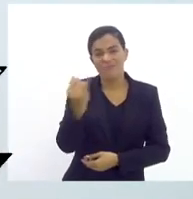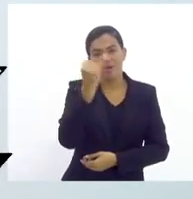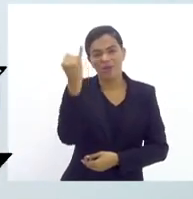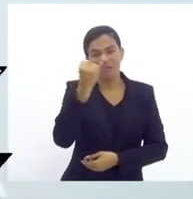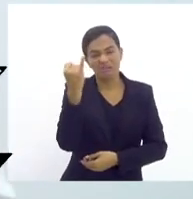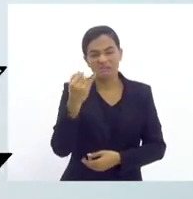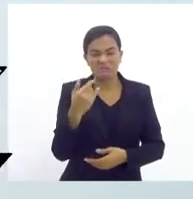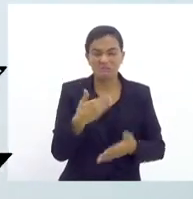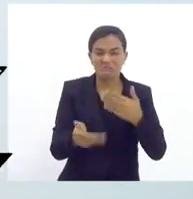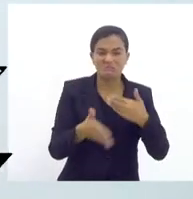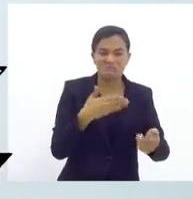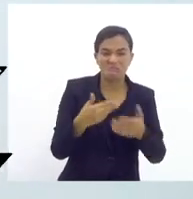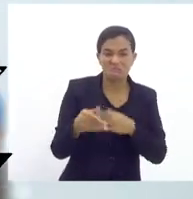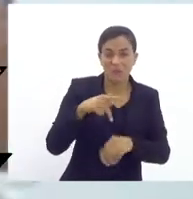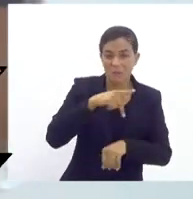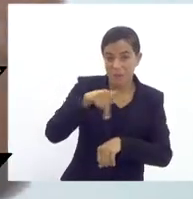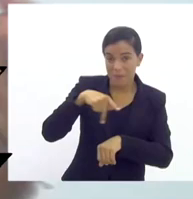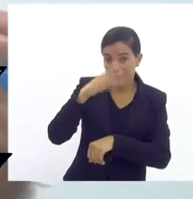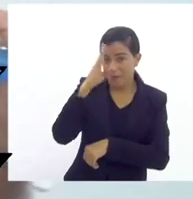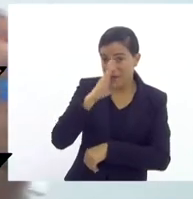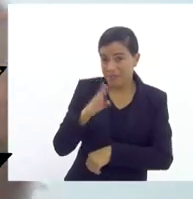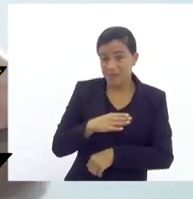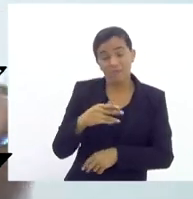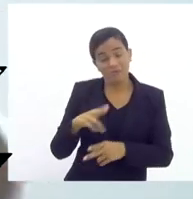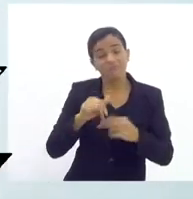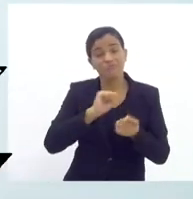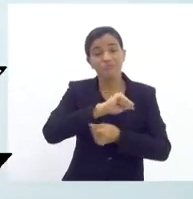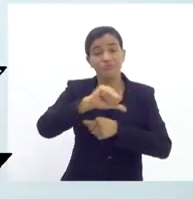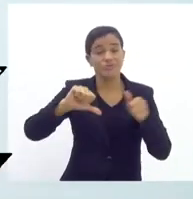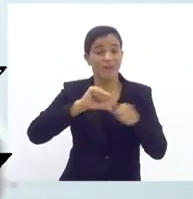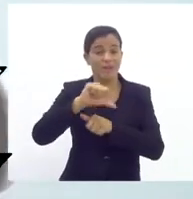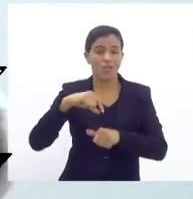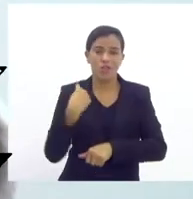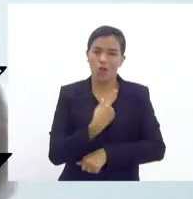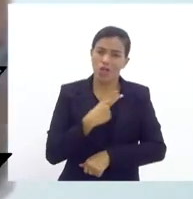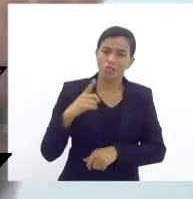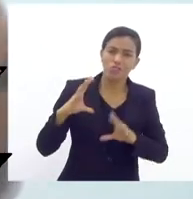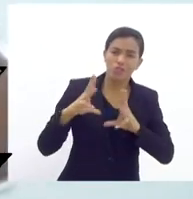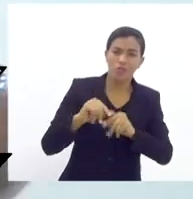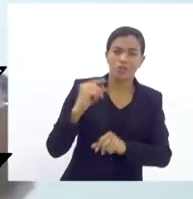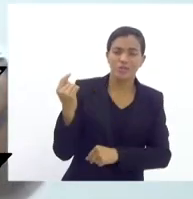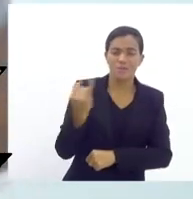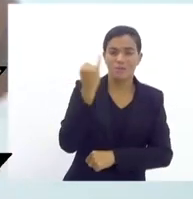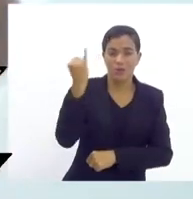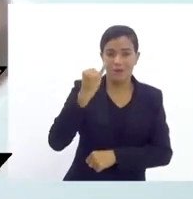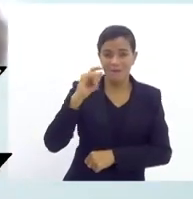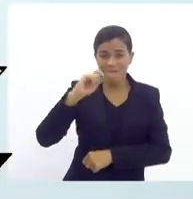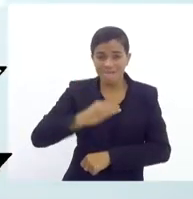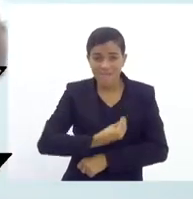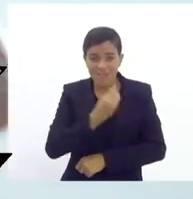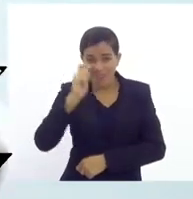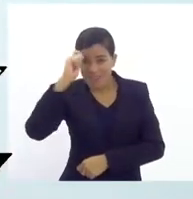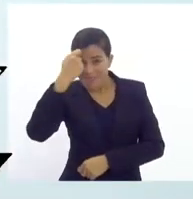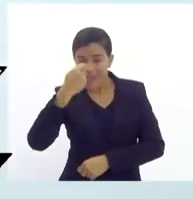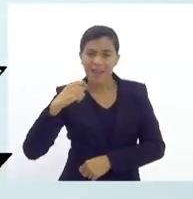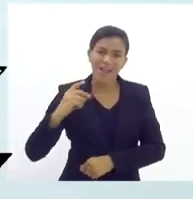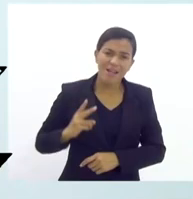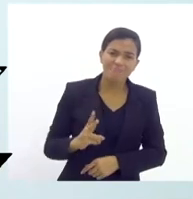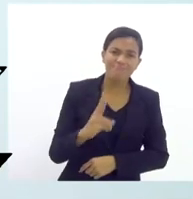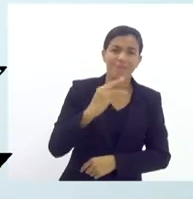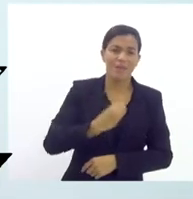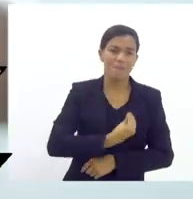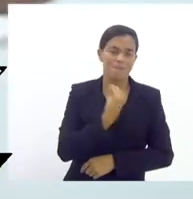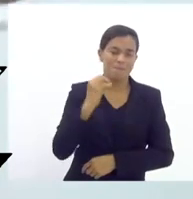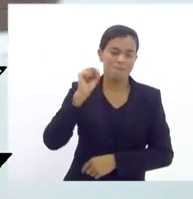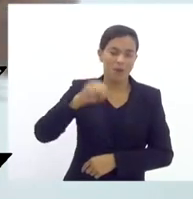esse país Então vamos mudar isso porque todos nós temos que ter importância vidas negras importa hoje e sempre muito